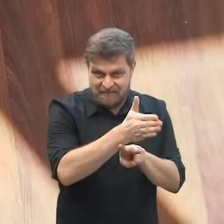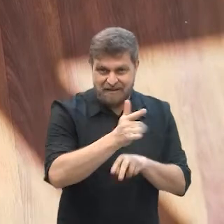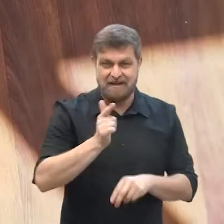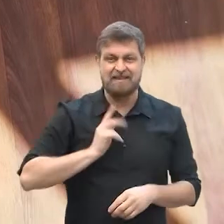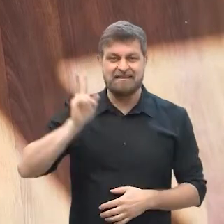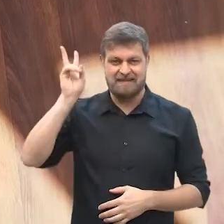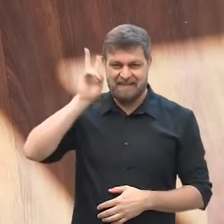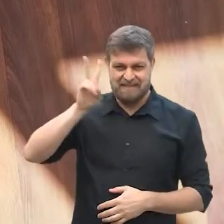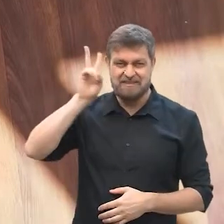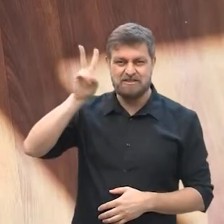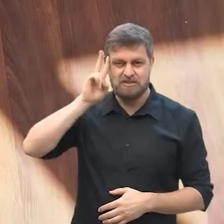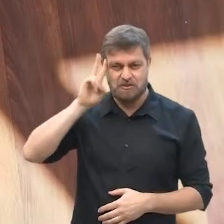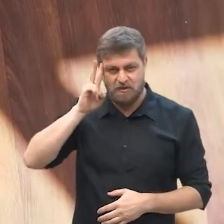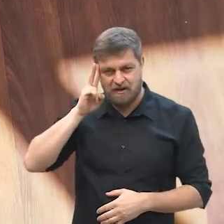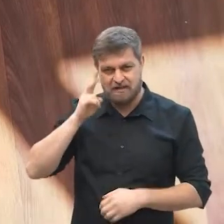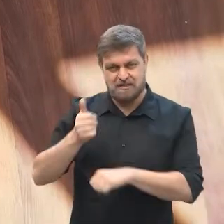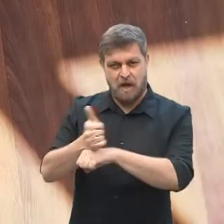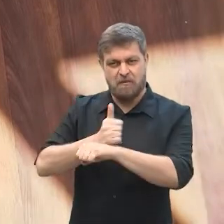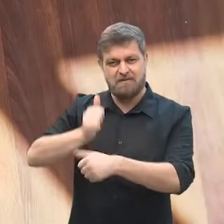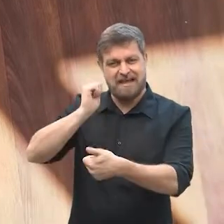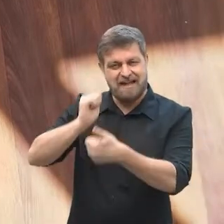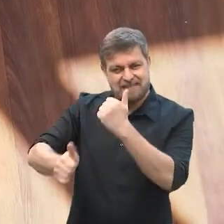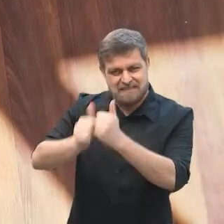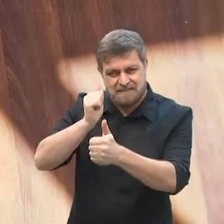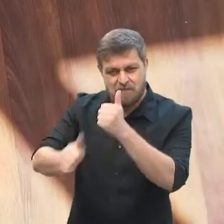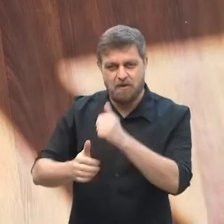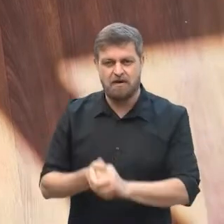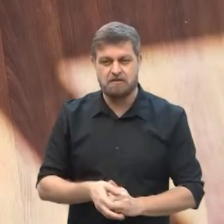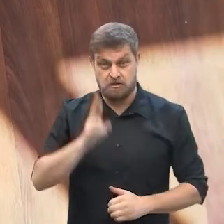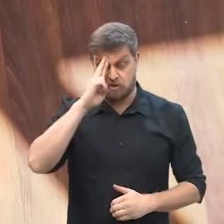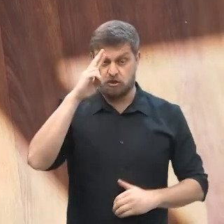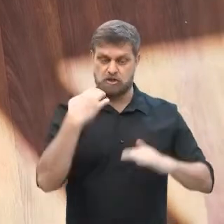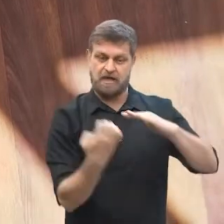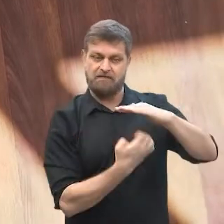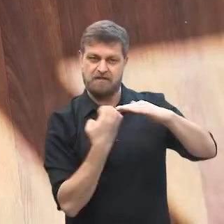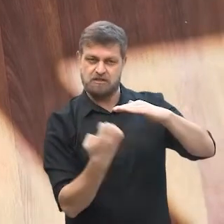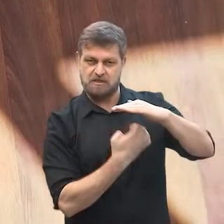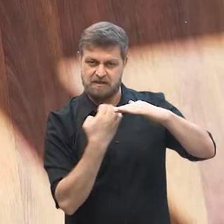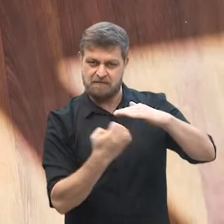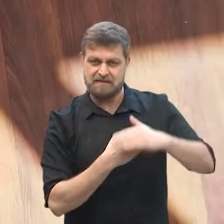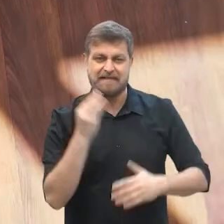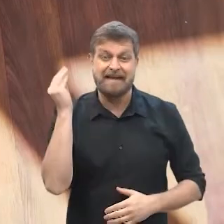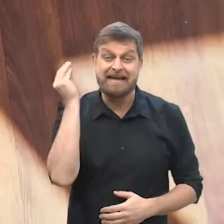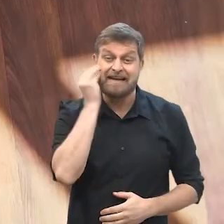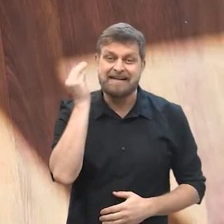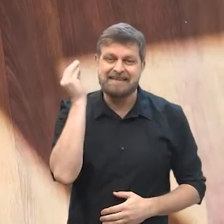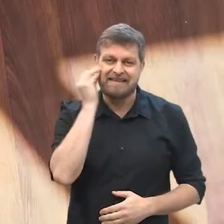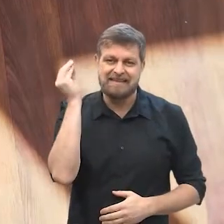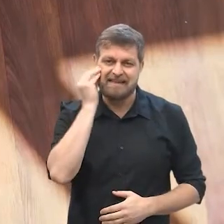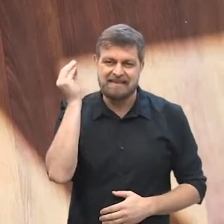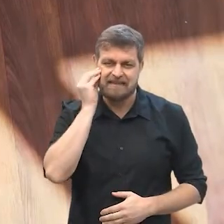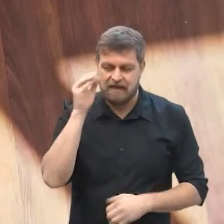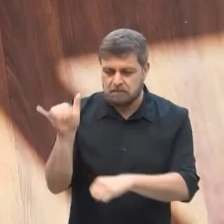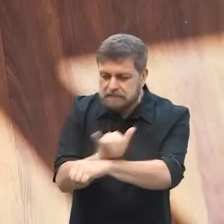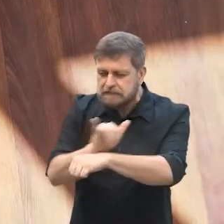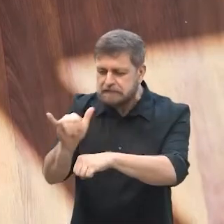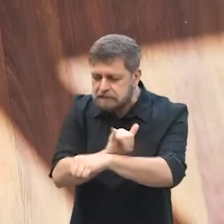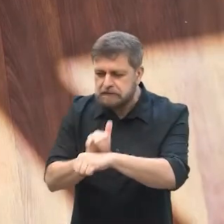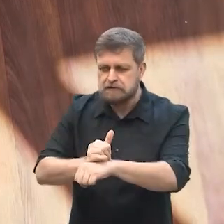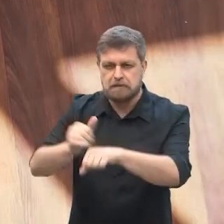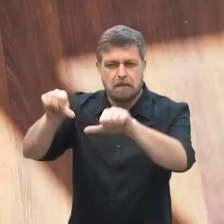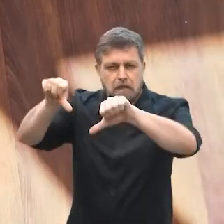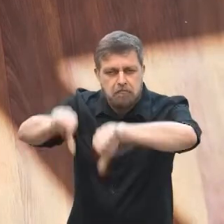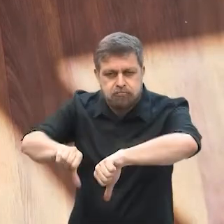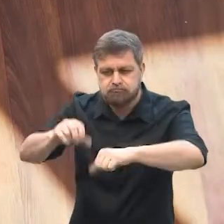de esportistas, de empresários que tentaram fazer de uma forma, não